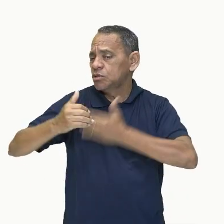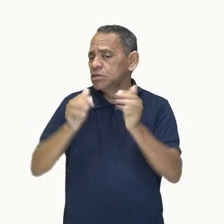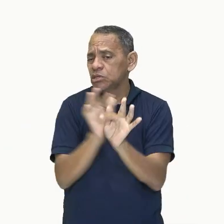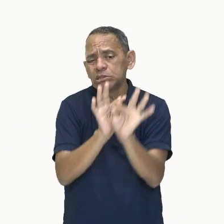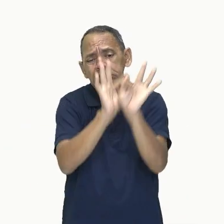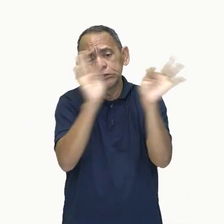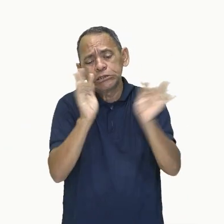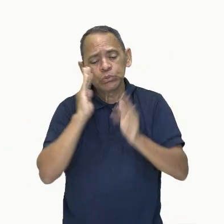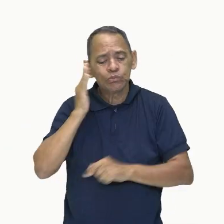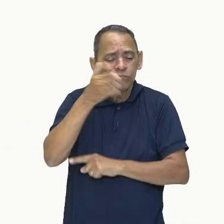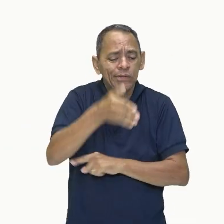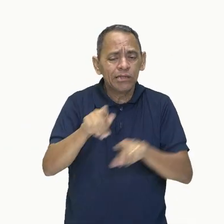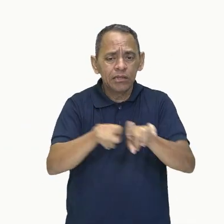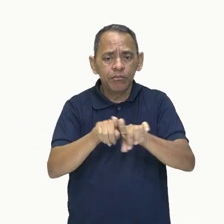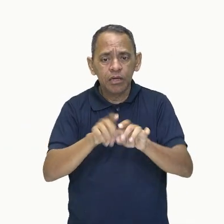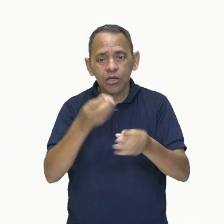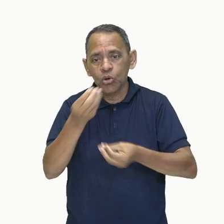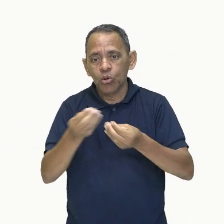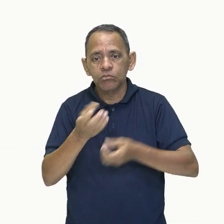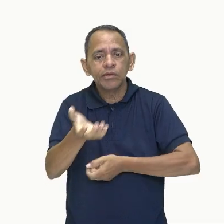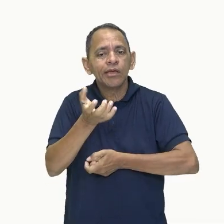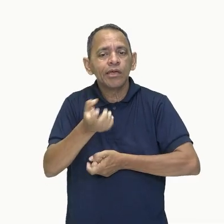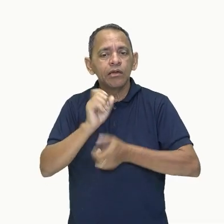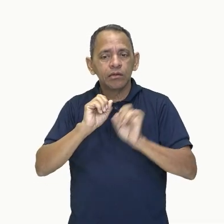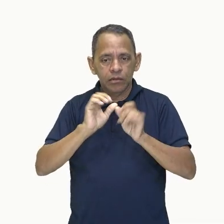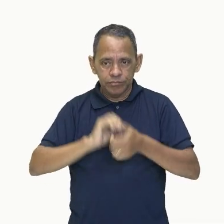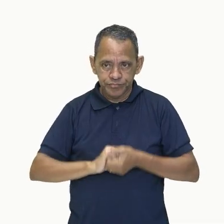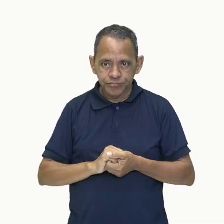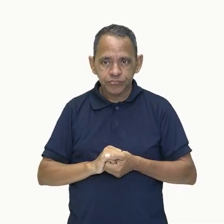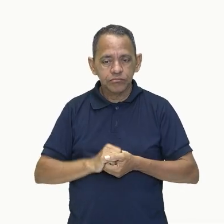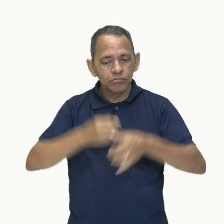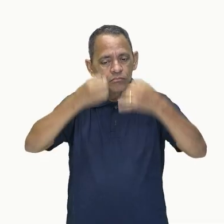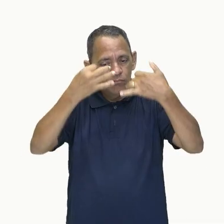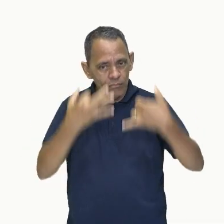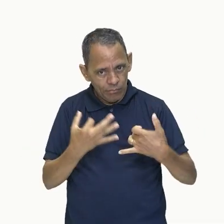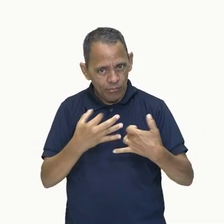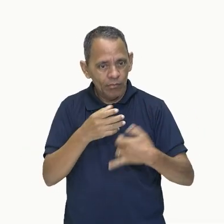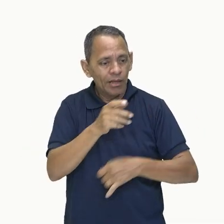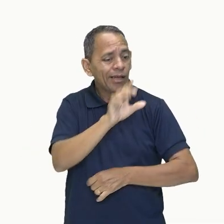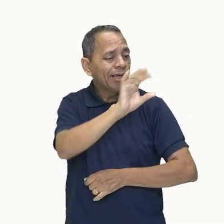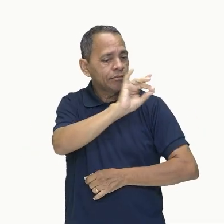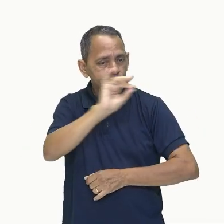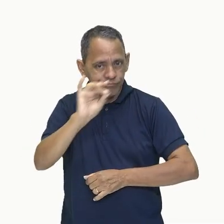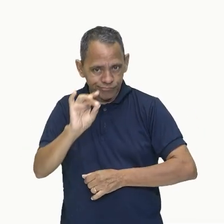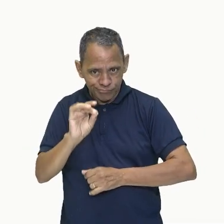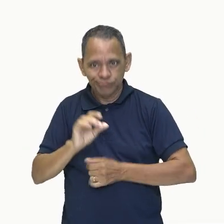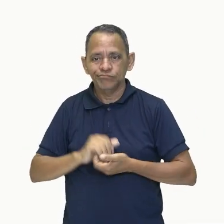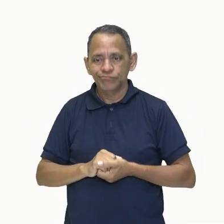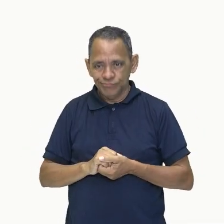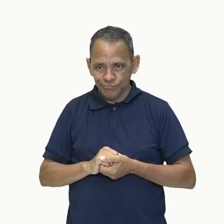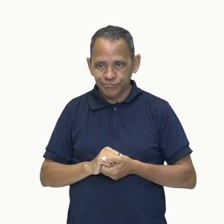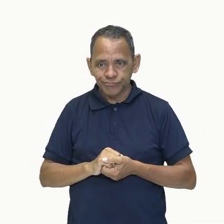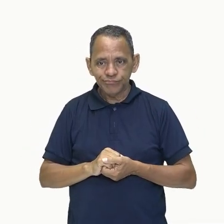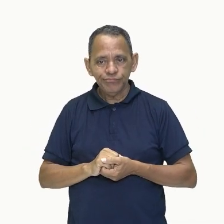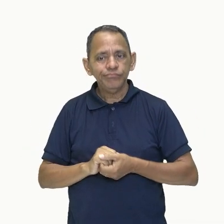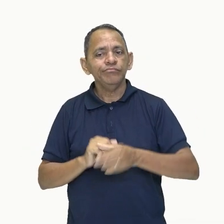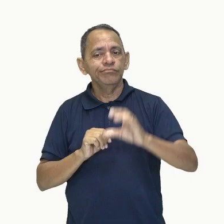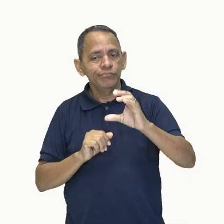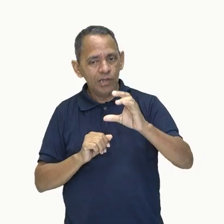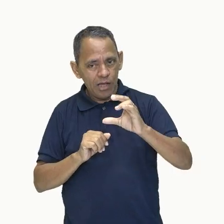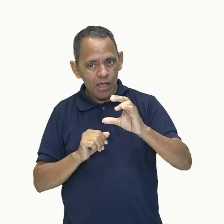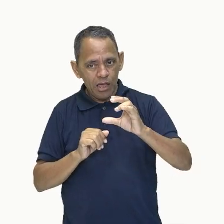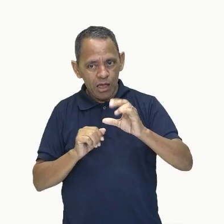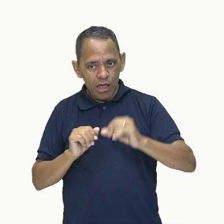diretos. Eu quero aqui falar um pouquinho sobre cada um desses aminoácidos que você está vendo. A amilase, a